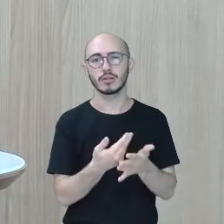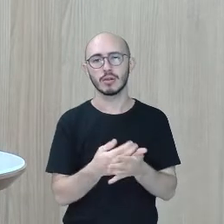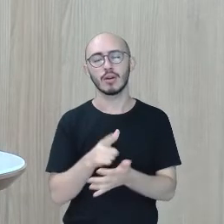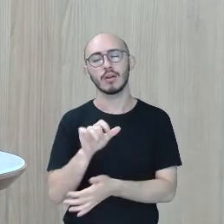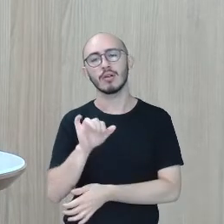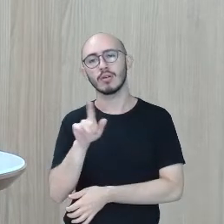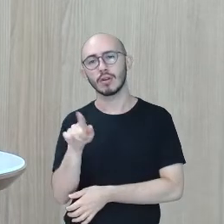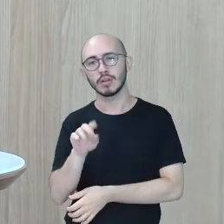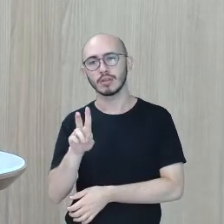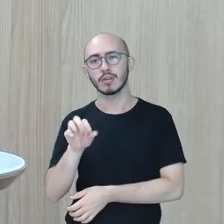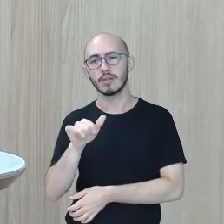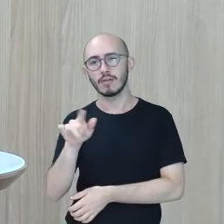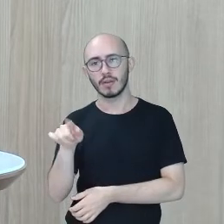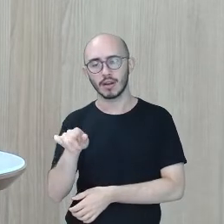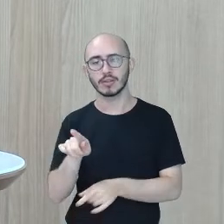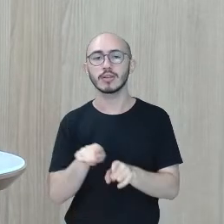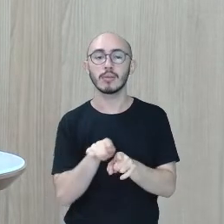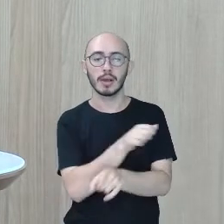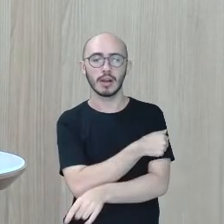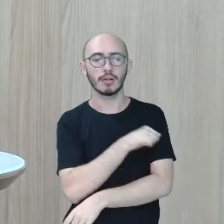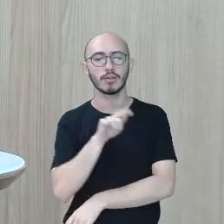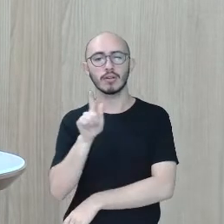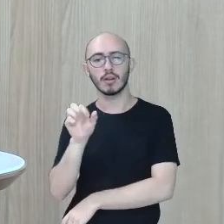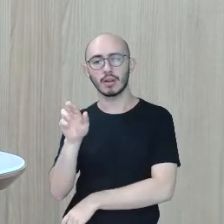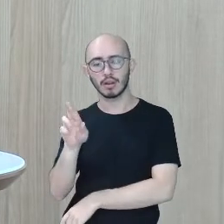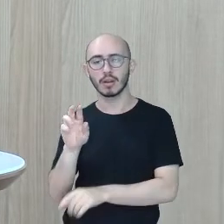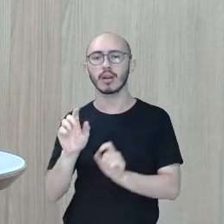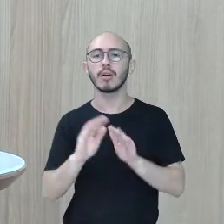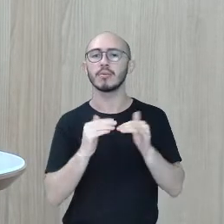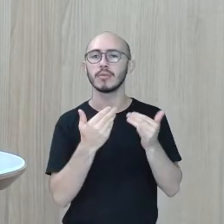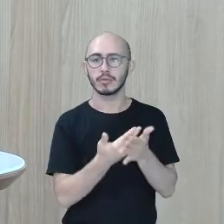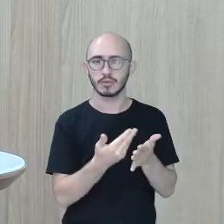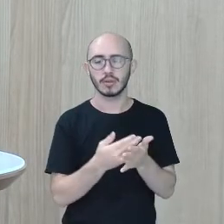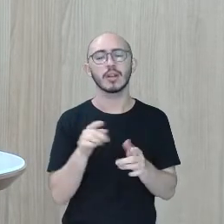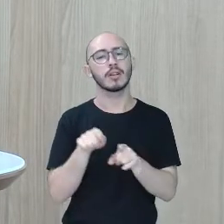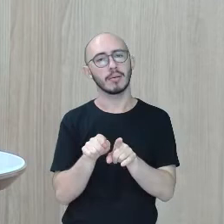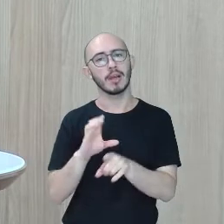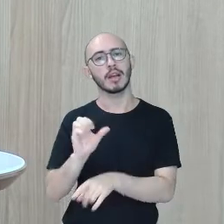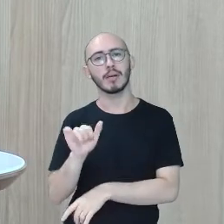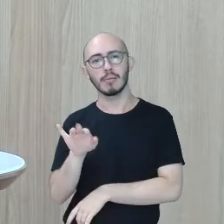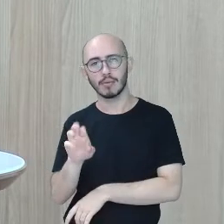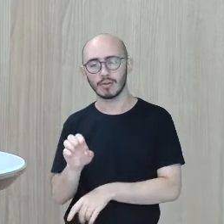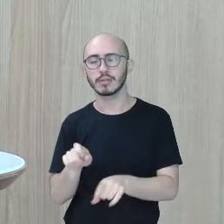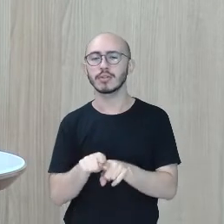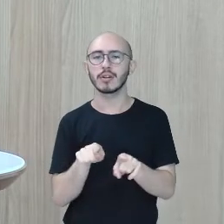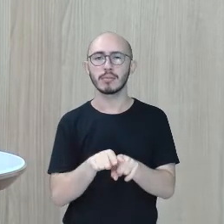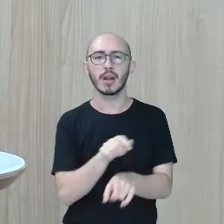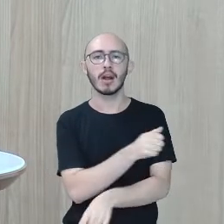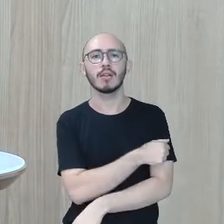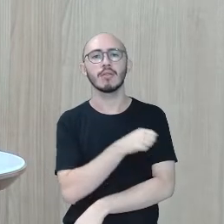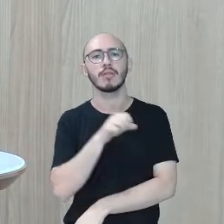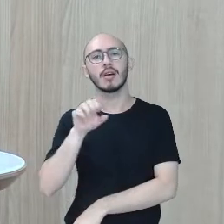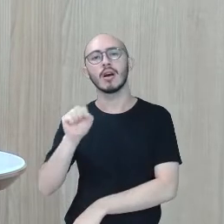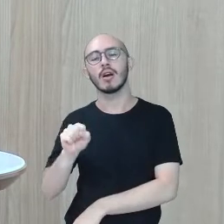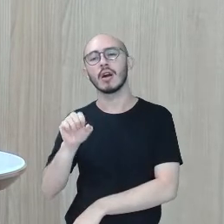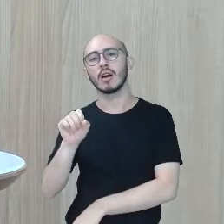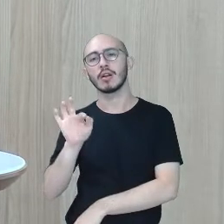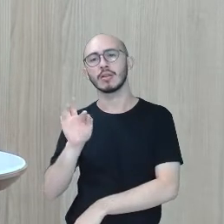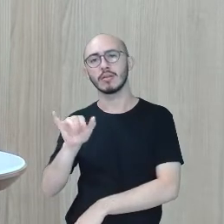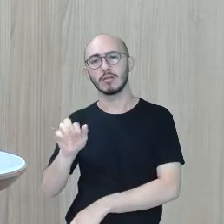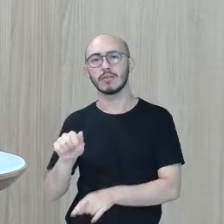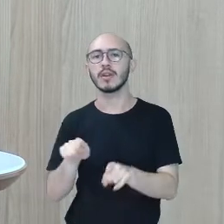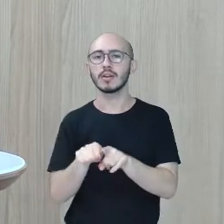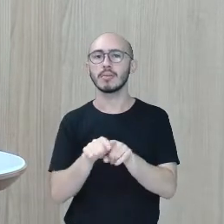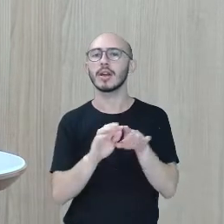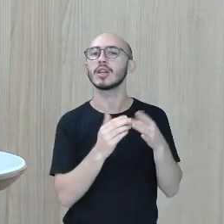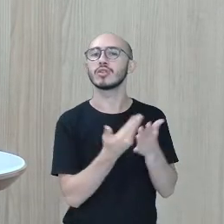Camões, o Igor, da Municipal Integral, também Camões, e a Sofia, da arquiteto Alexandre Muniz de Oliveira. E aí, vocês já